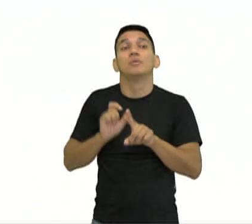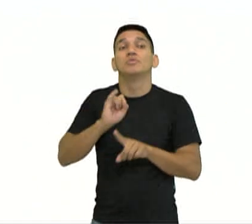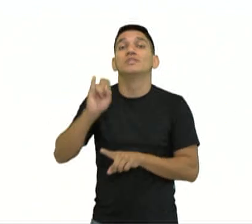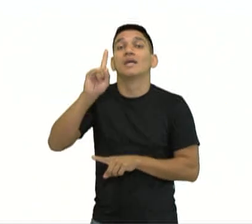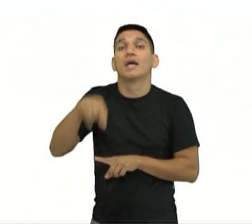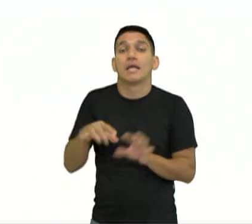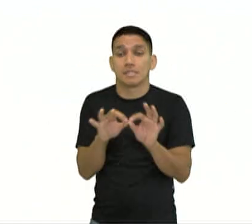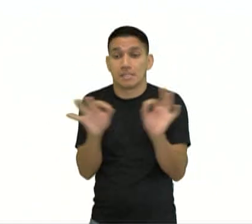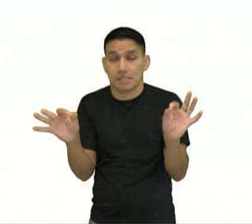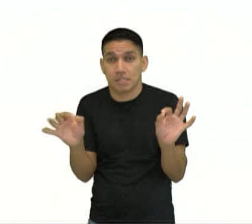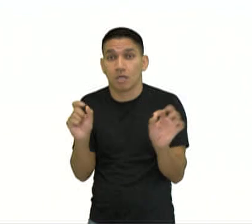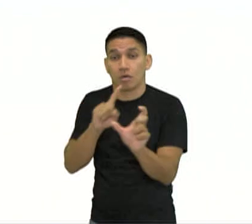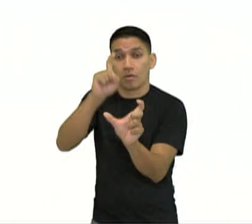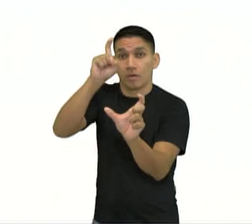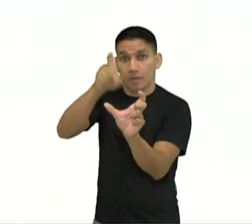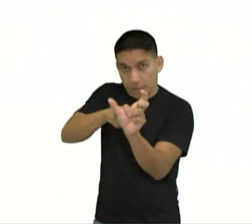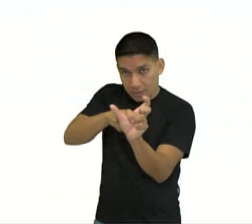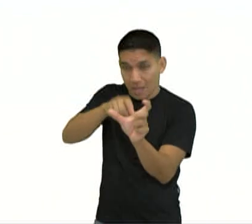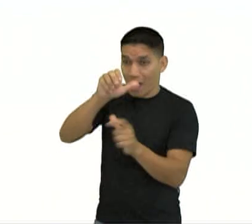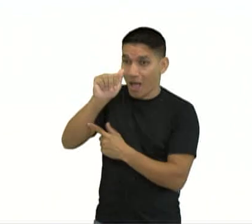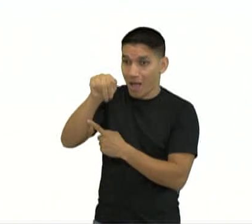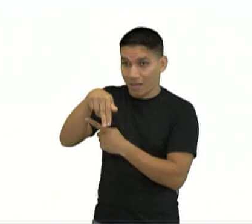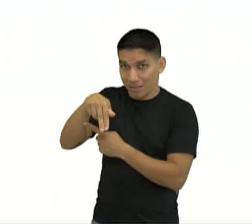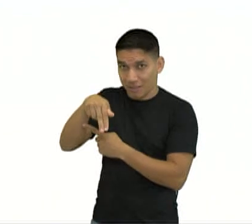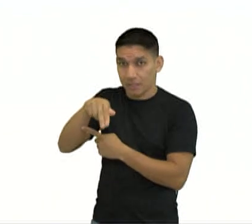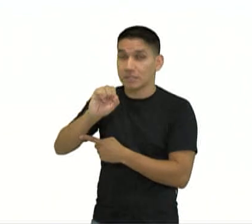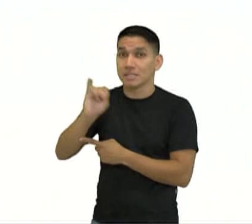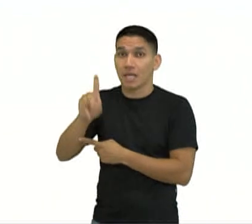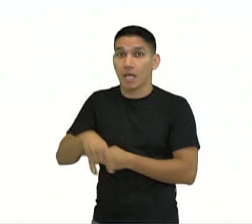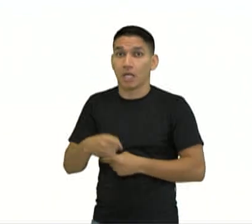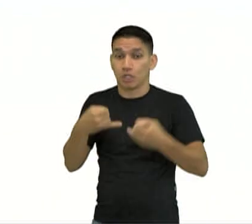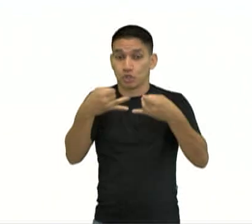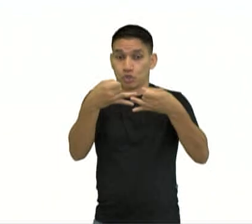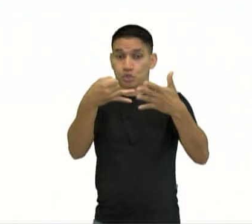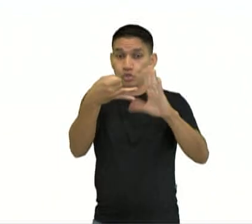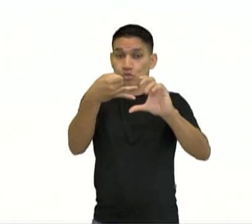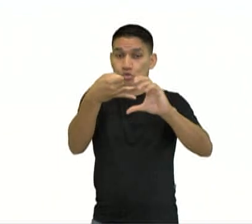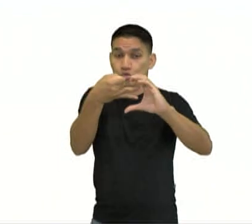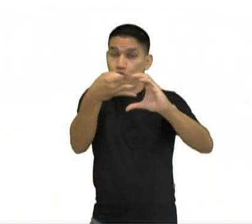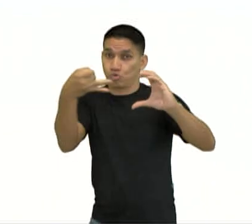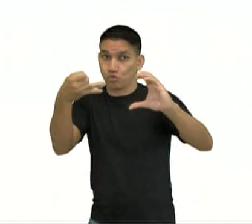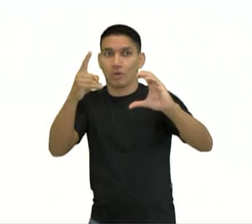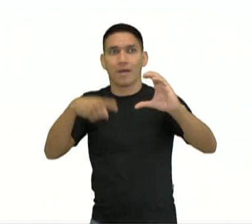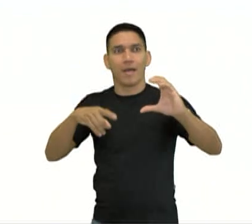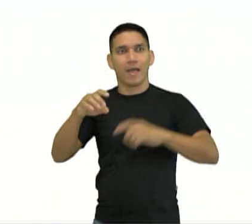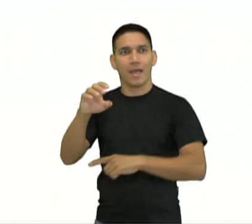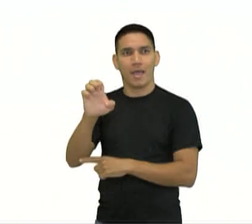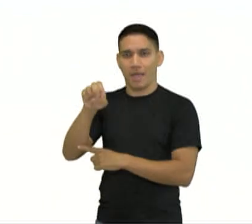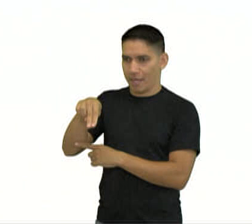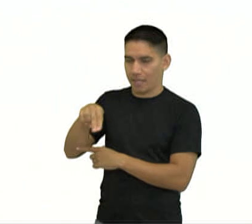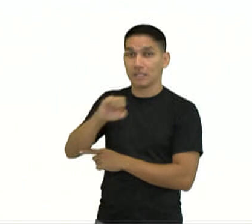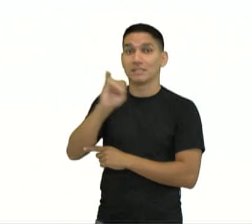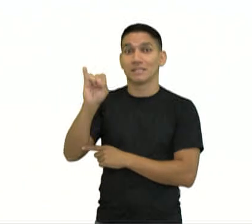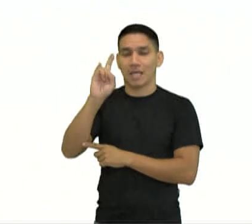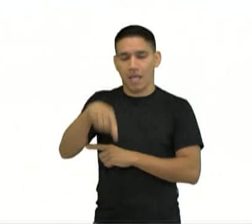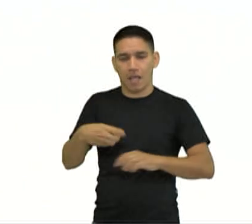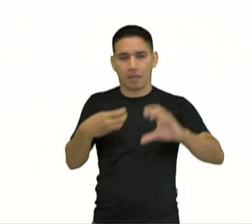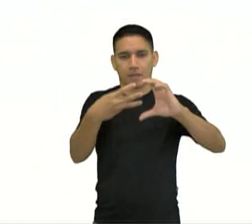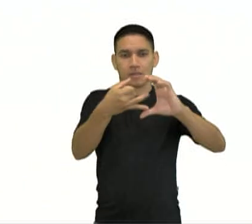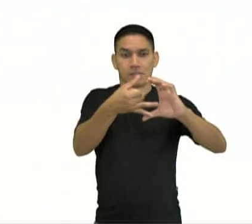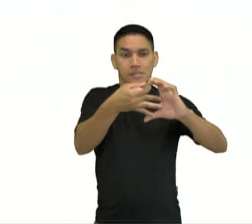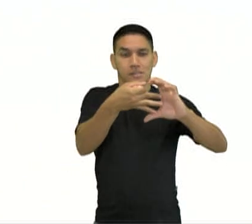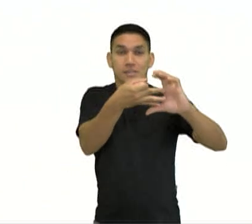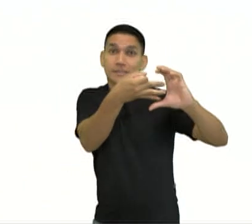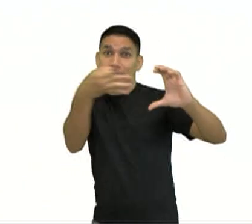simples, o infixo é AN, se tiver dupla ligação, EN, se tiver tripla, IN. E